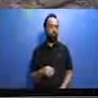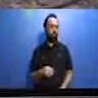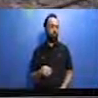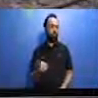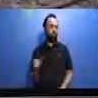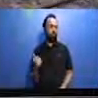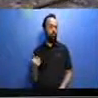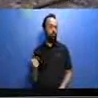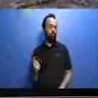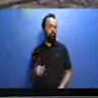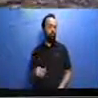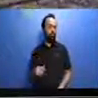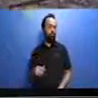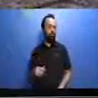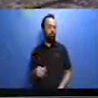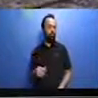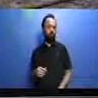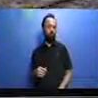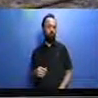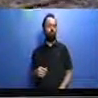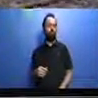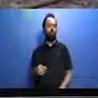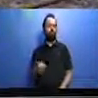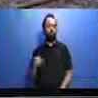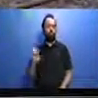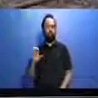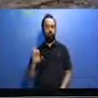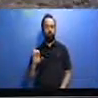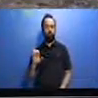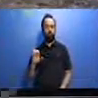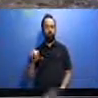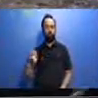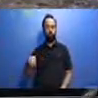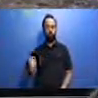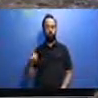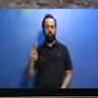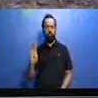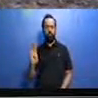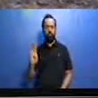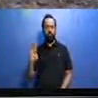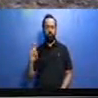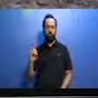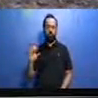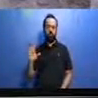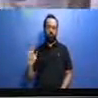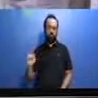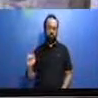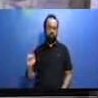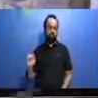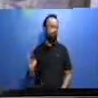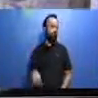herbívoro que come detritos, o emboá ou gongolô ou piolho de cobra.